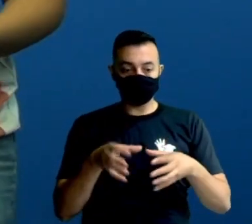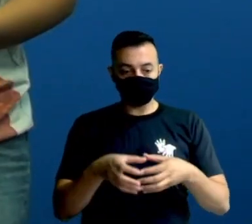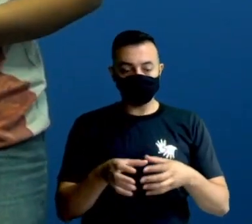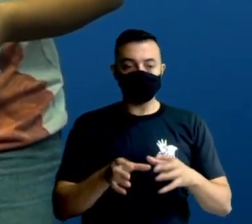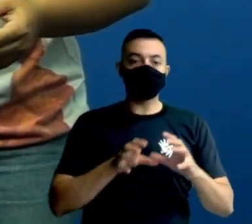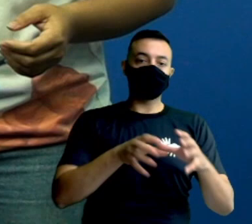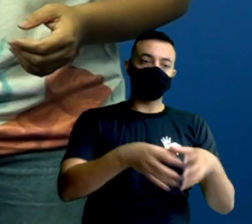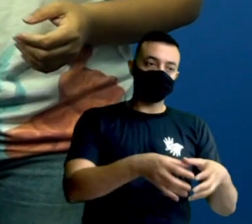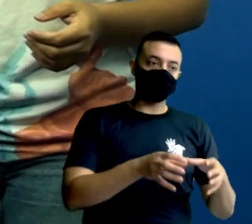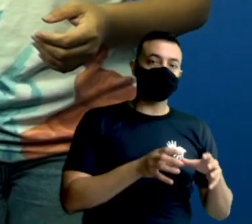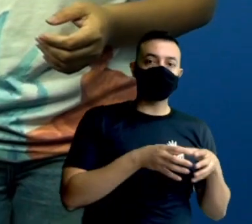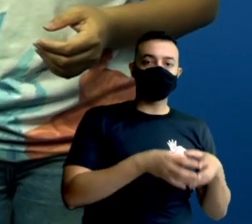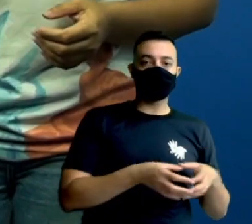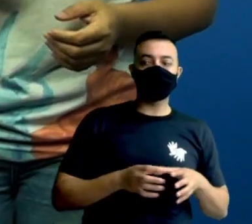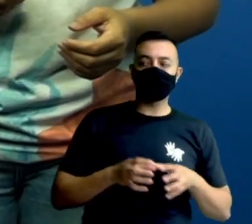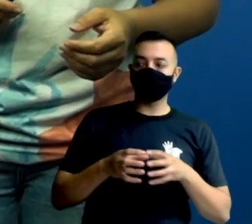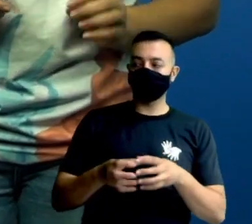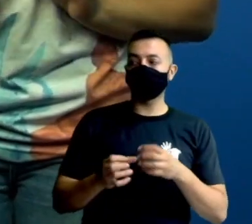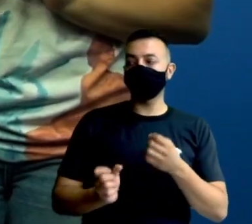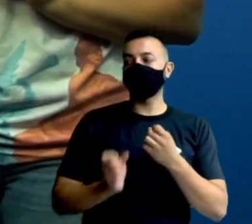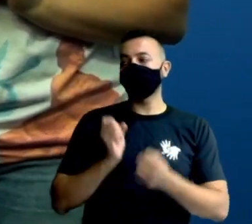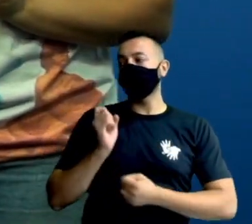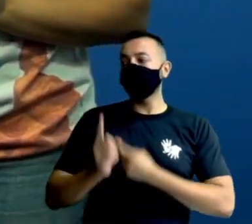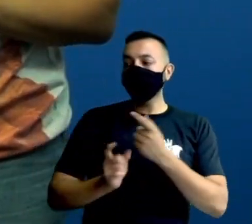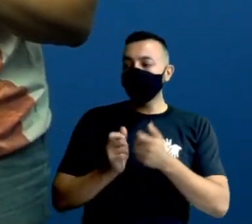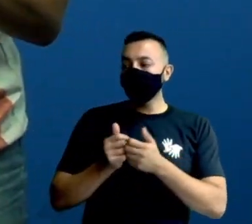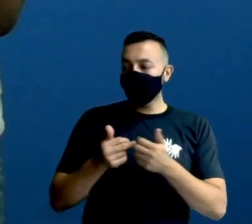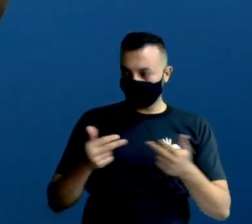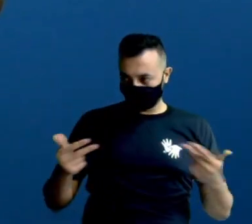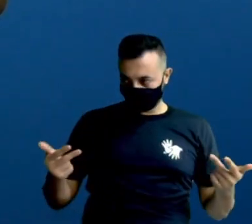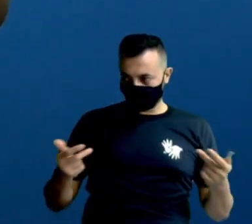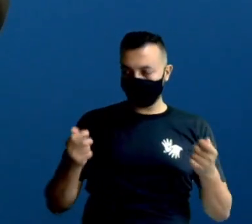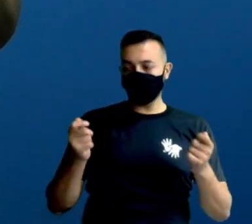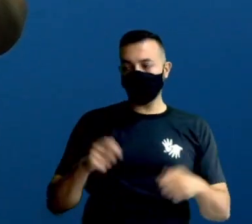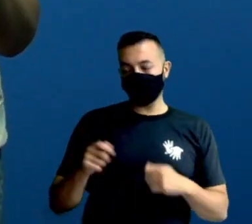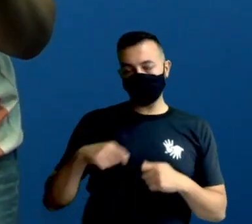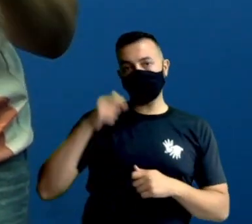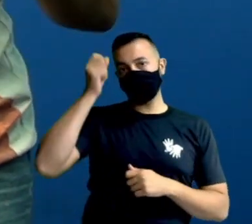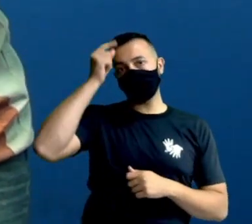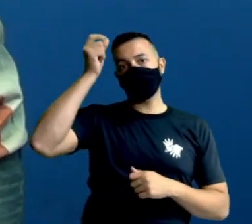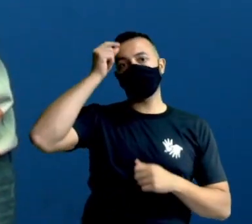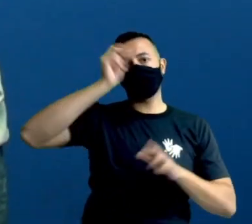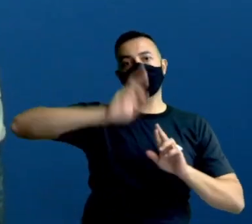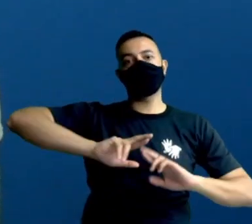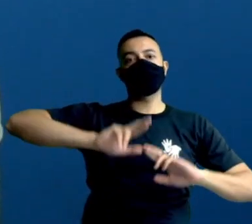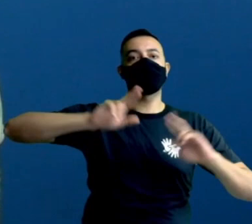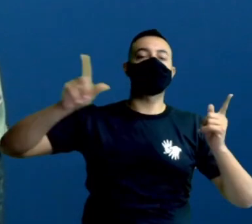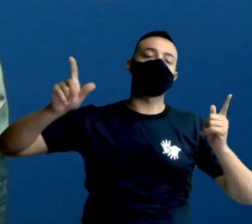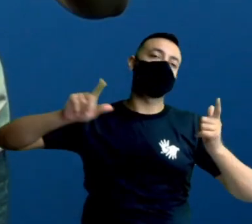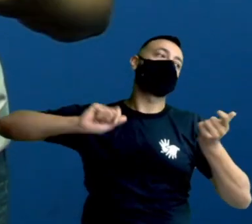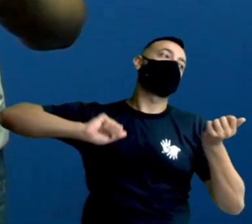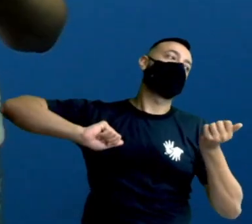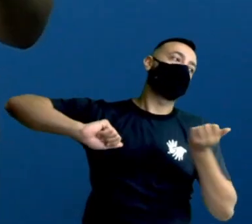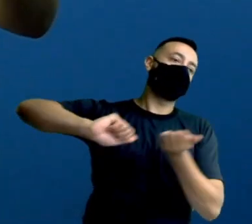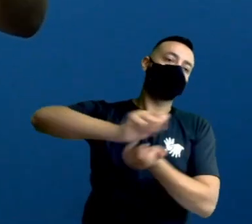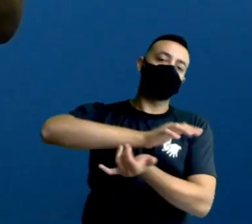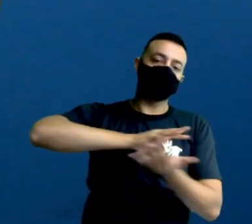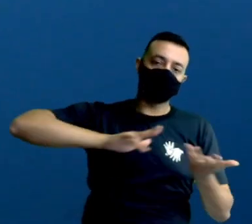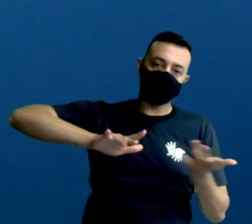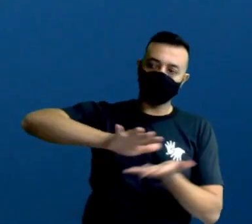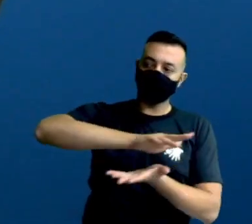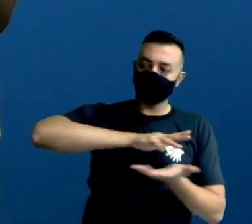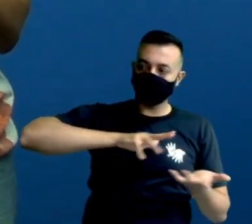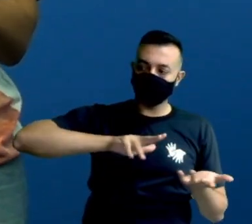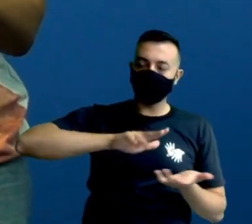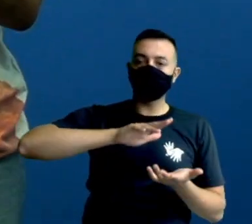aldeias, né? E algumas invenções fazem total diferença nessa revolução